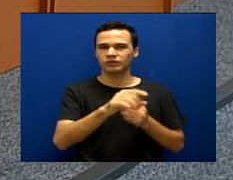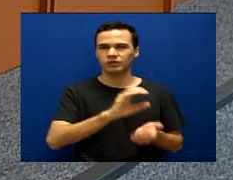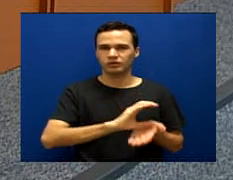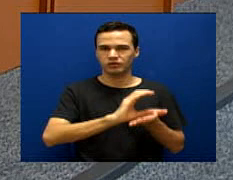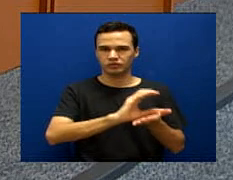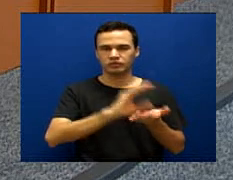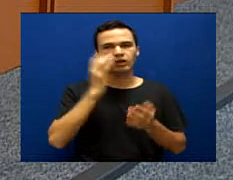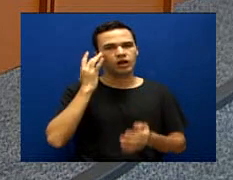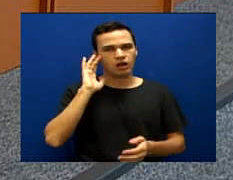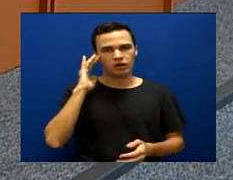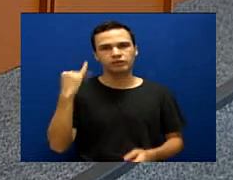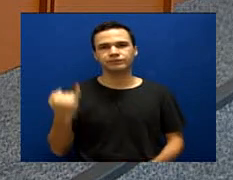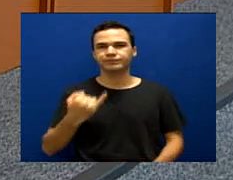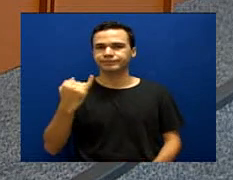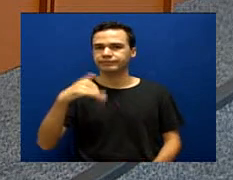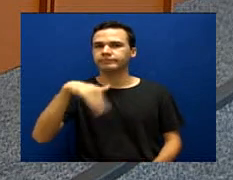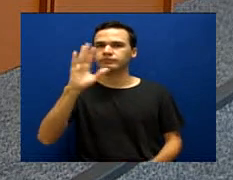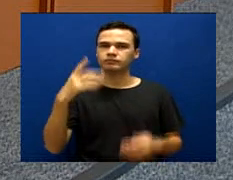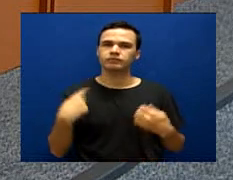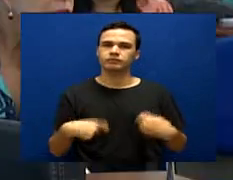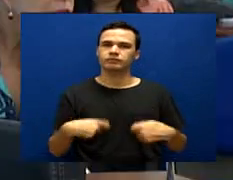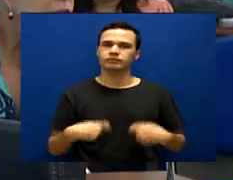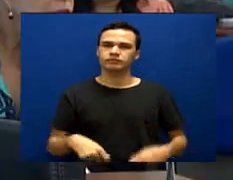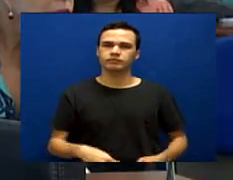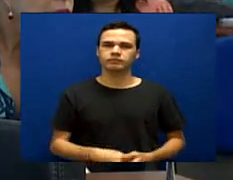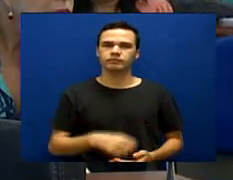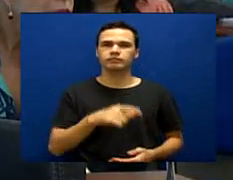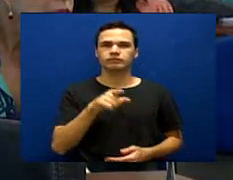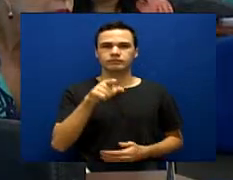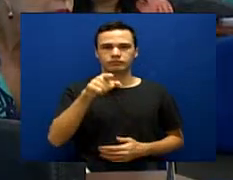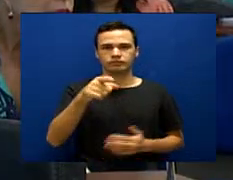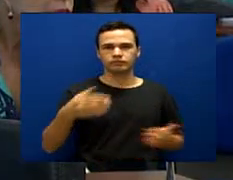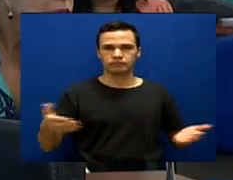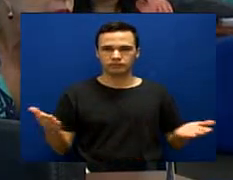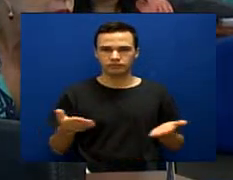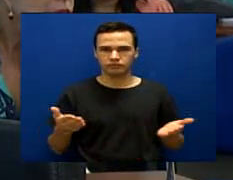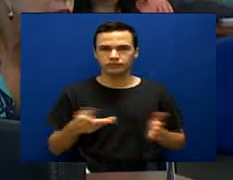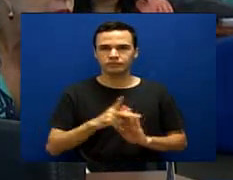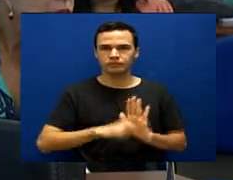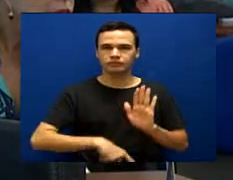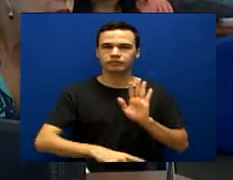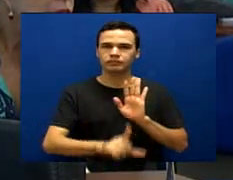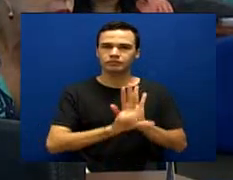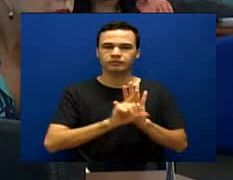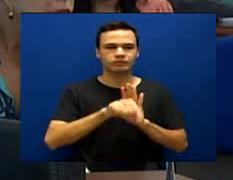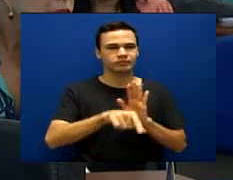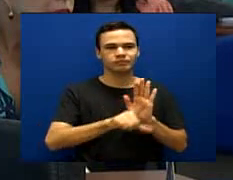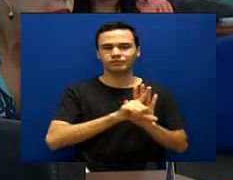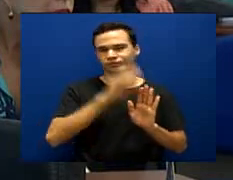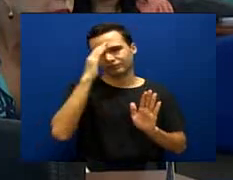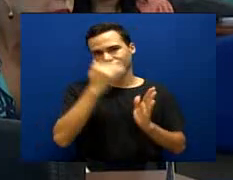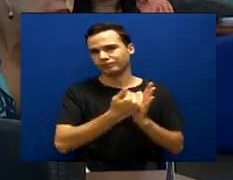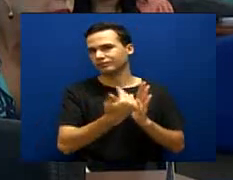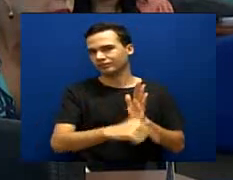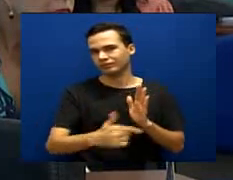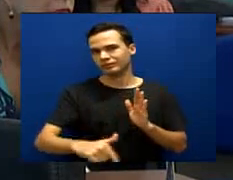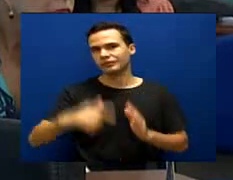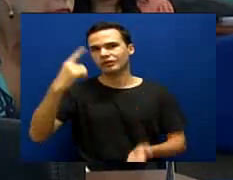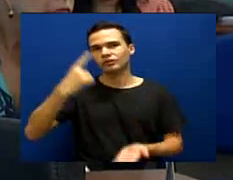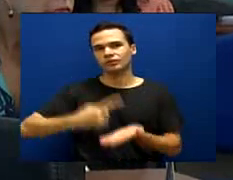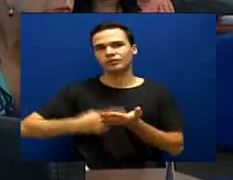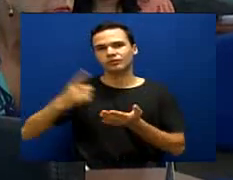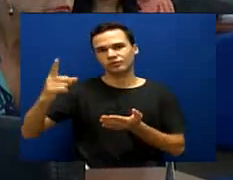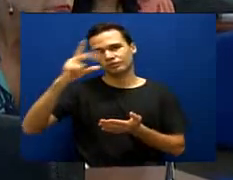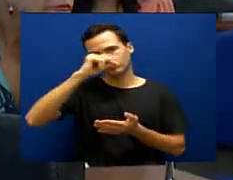conselho, acho fundamental. Acho que Vossa Excelência fez o projeto de lei, deu inconstitucional, tem um acordo com o Executivo